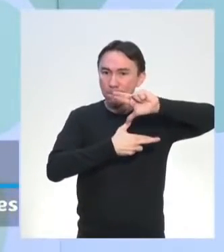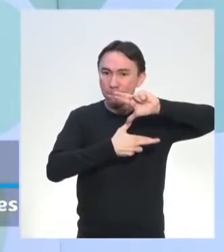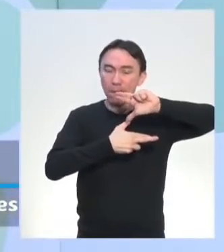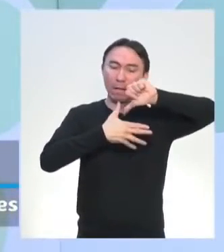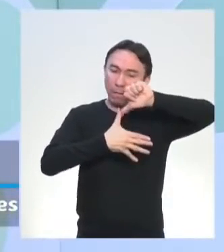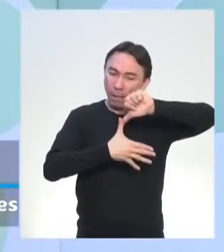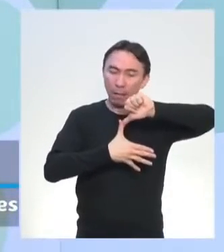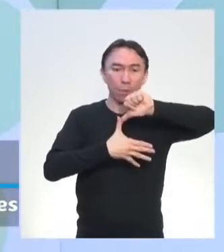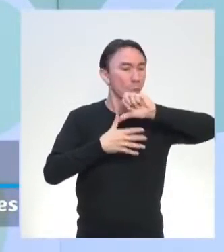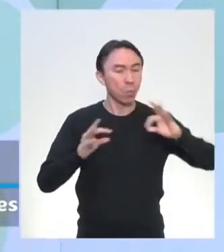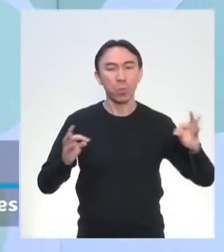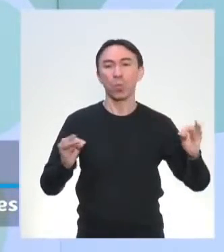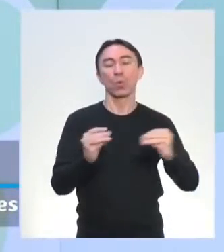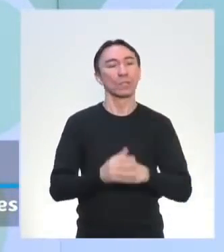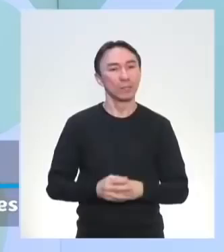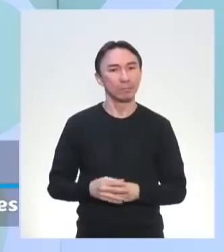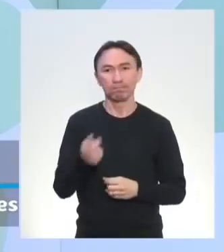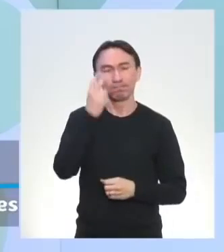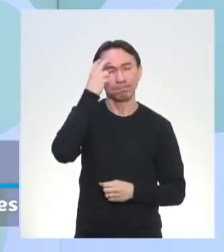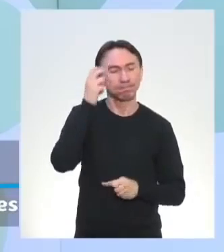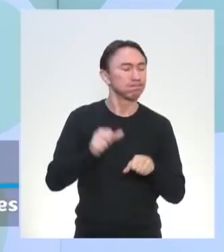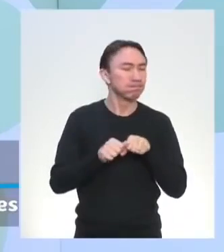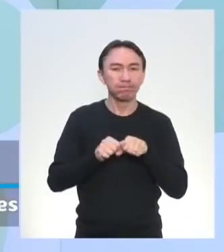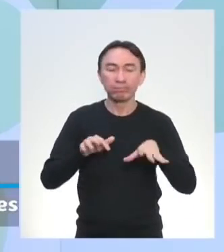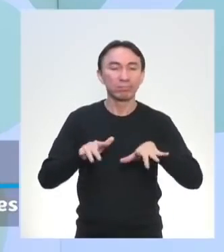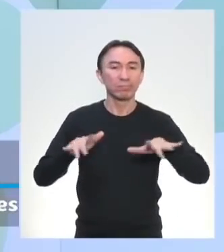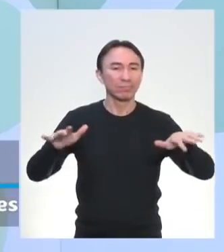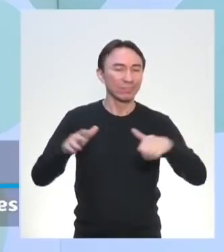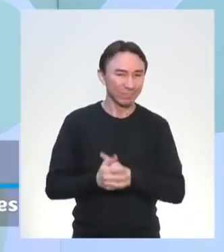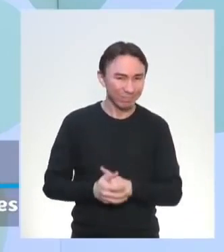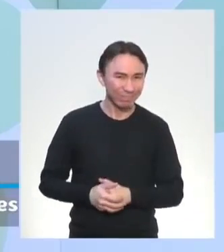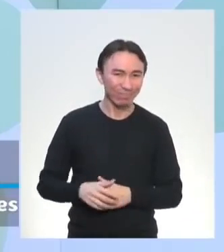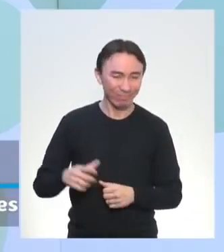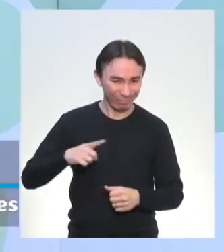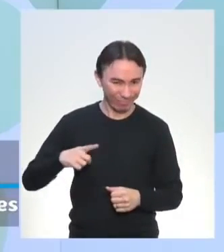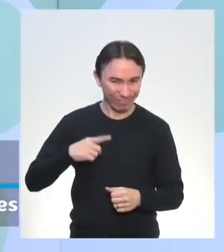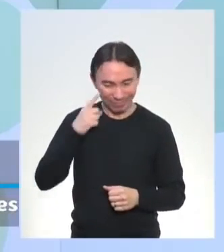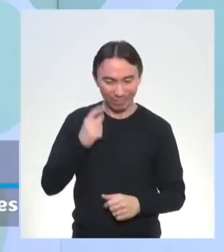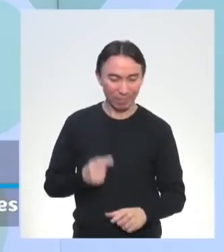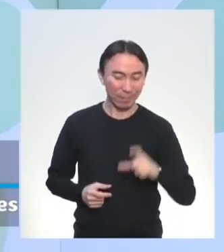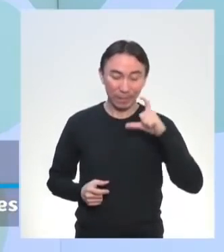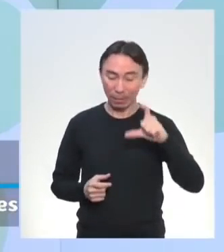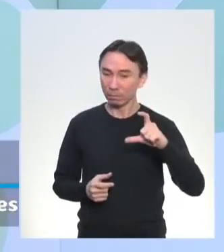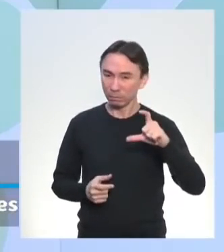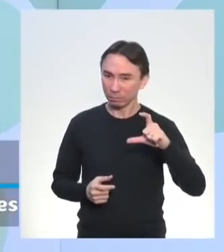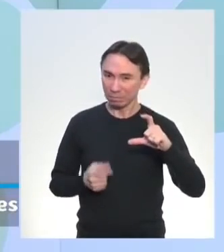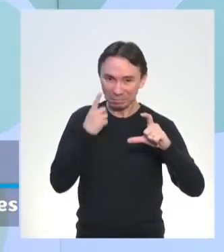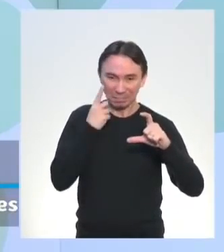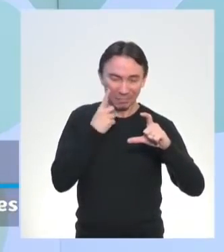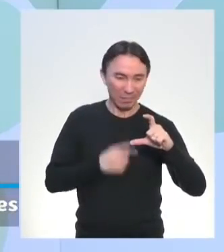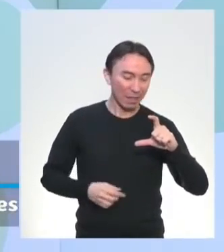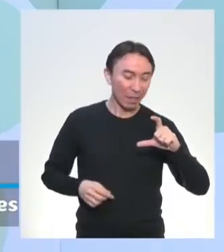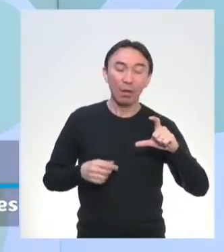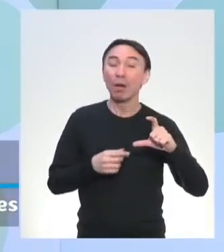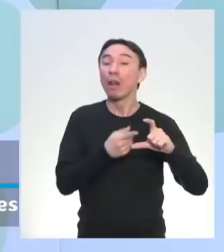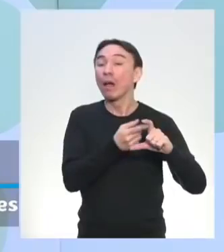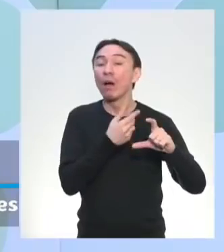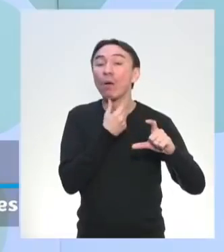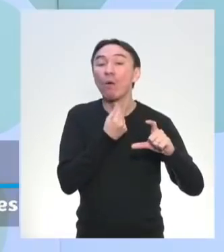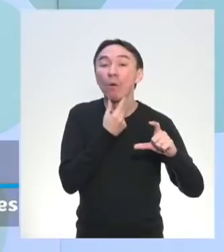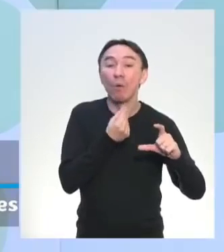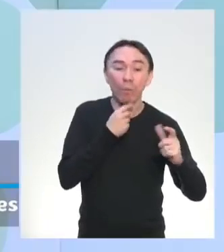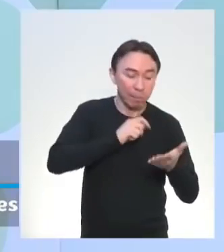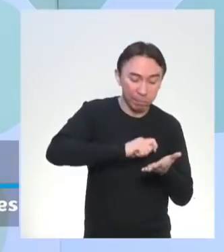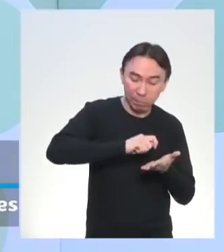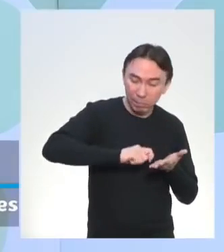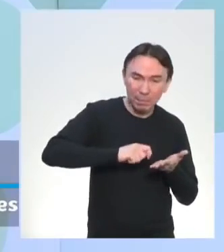primeiro parágrafo, né, que é o nosso lead, e depois vem a notícia mostrando aí o que os escritores pensavam sobre o Quino. E